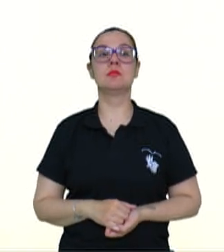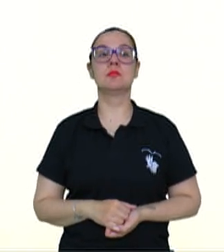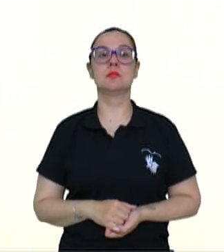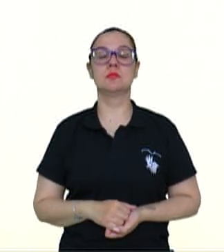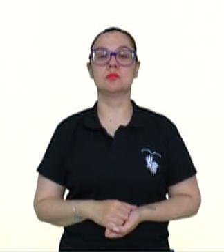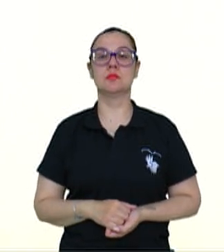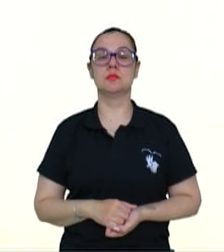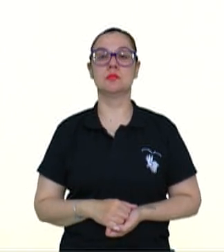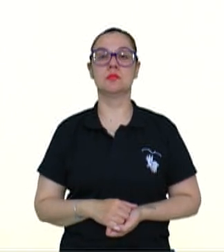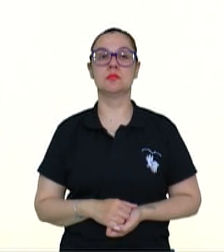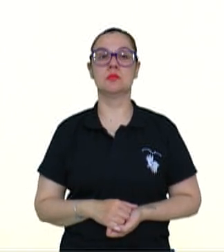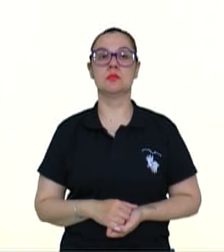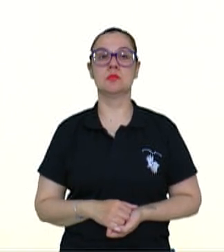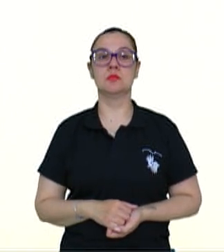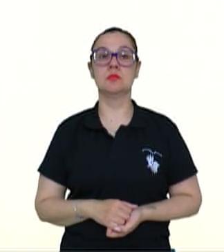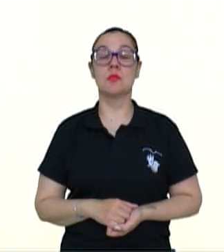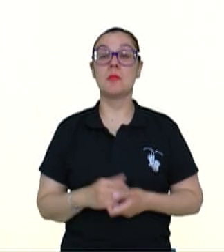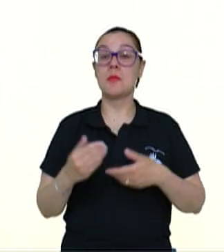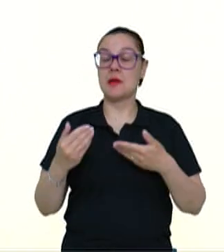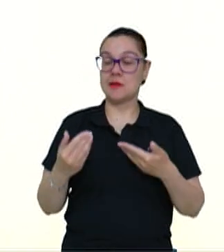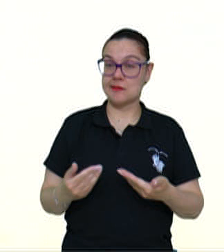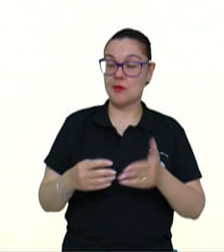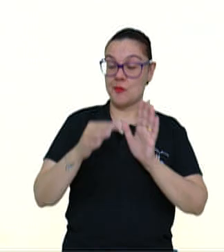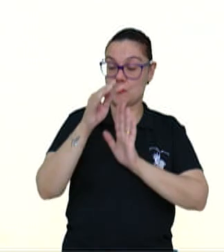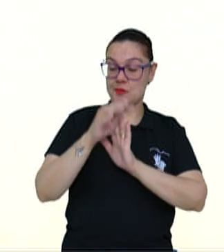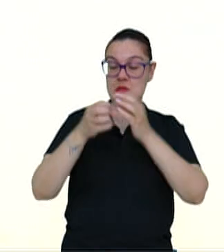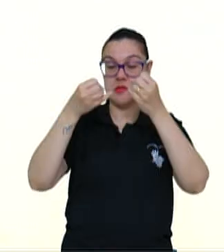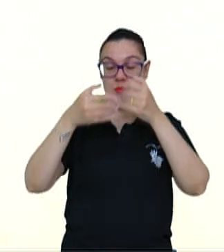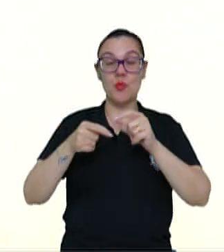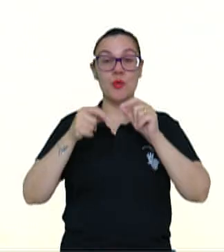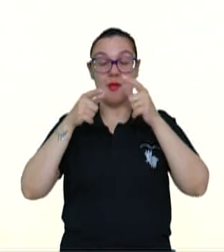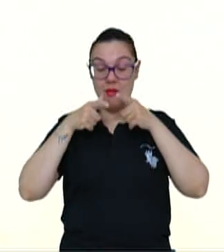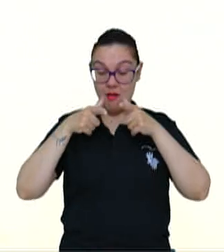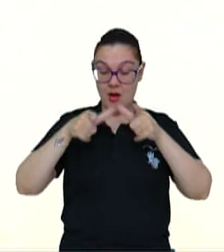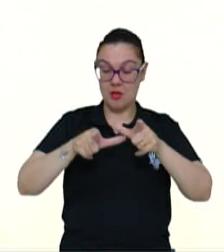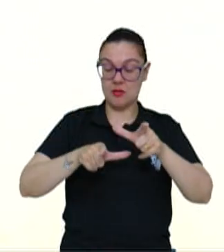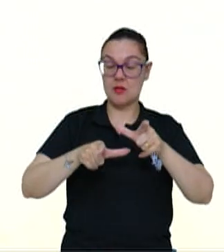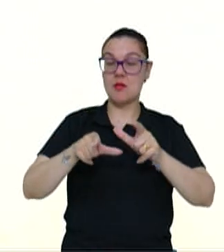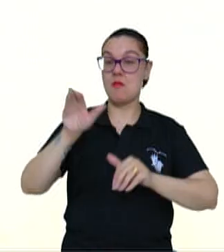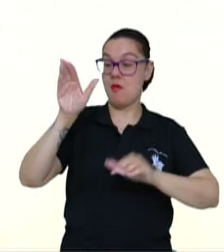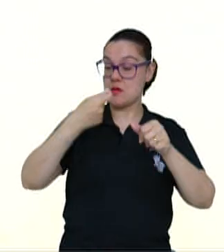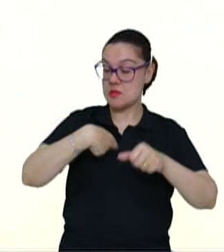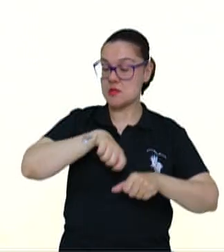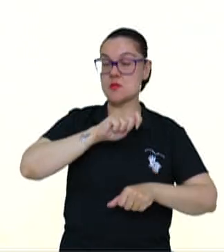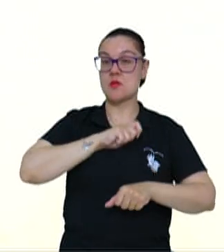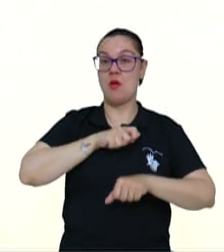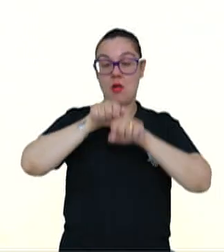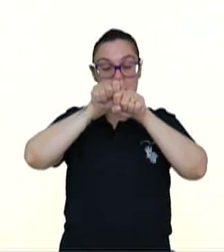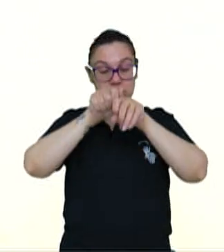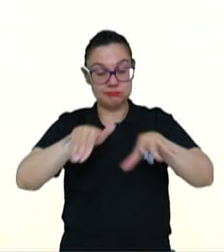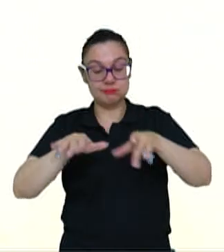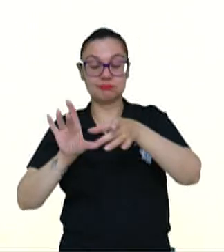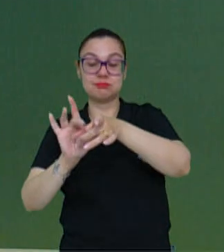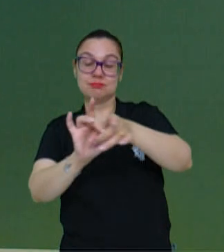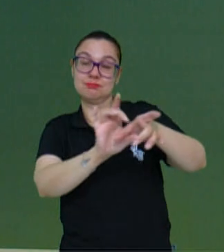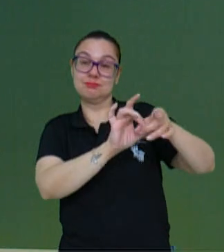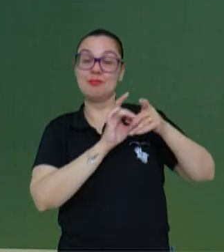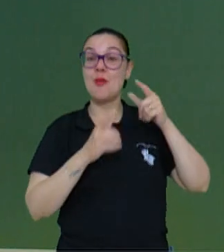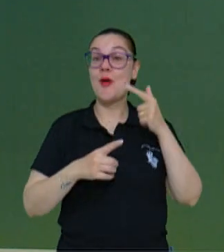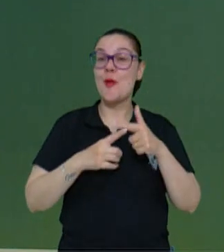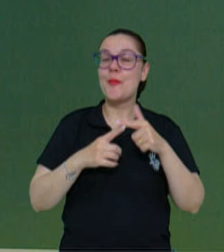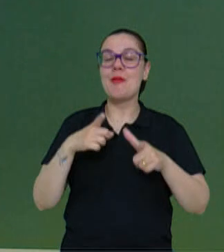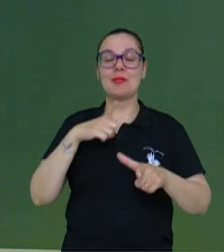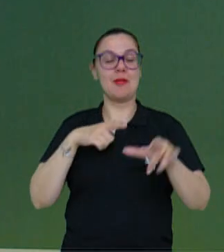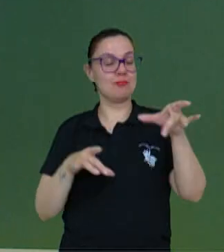isso, uma língua pluricêntrica. Então, o texto fala que a língua, o idioma espanhol, ele é Pluricêntrico, porque ele tem